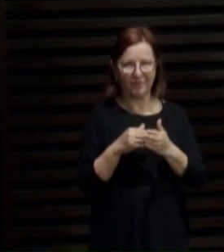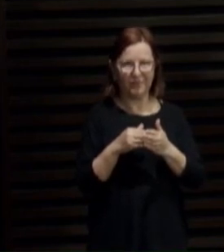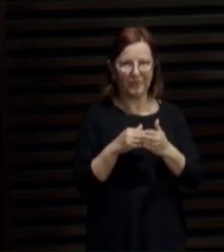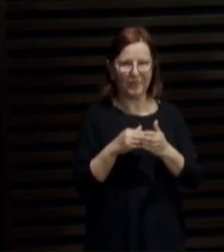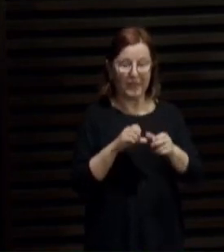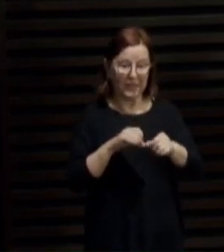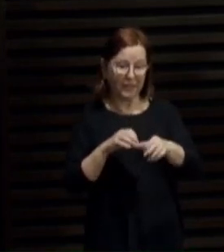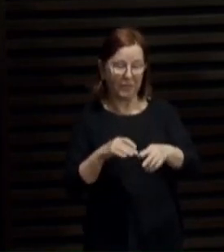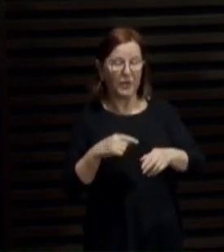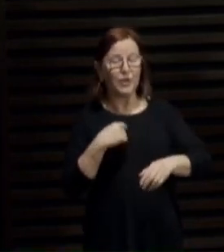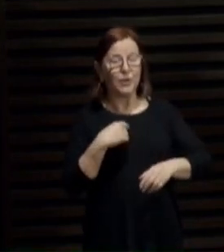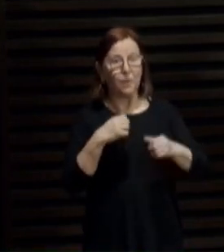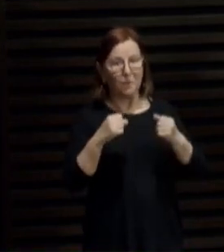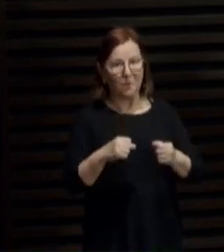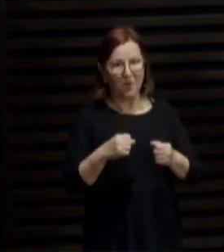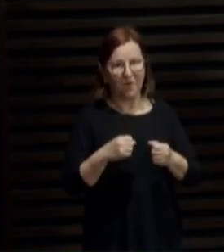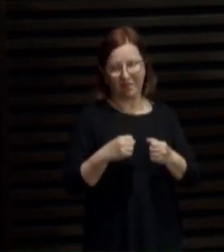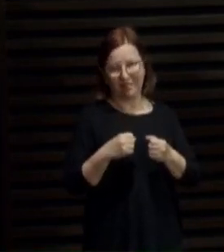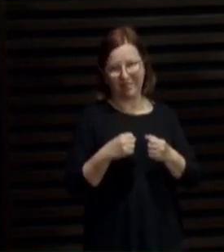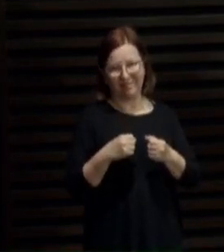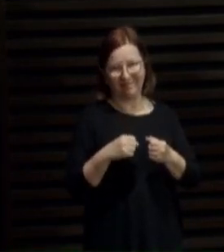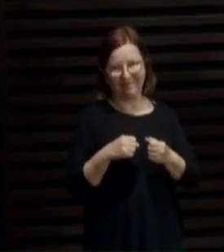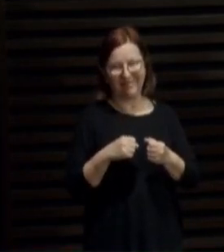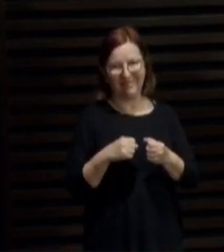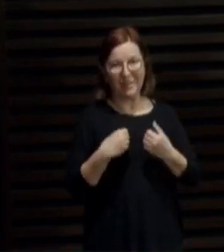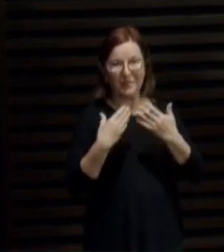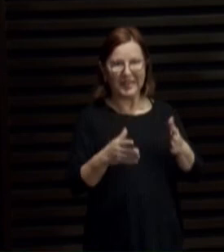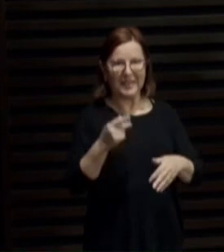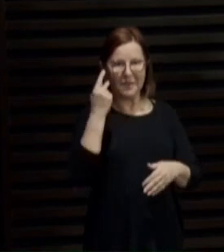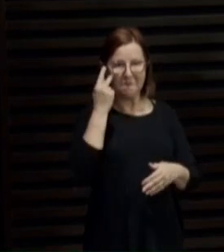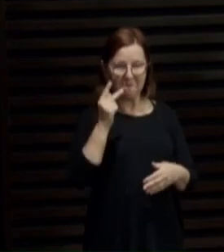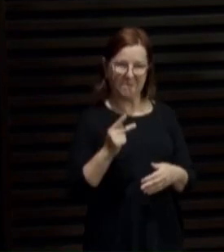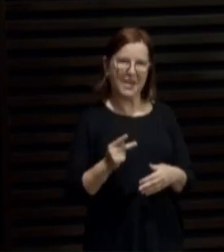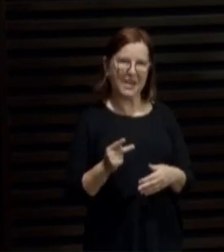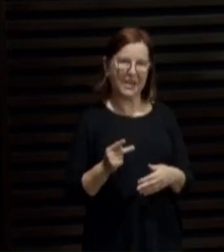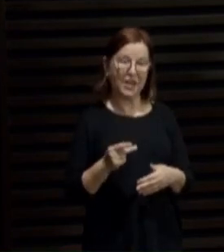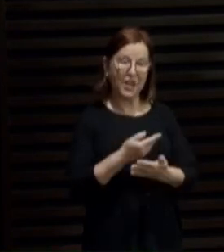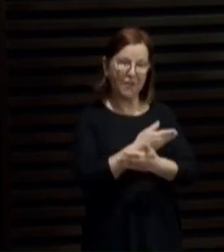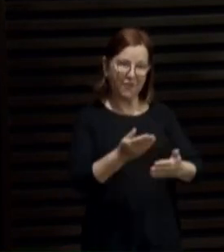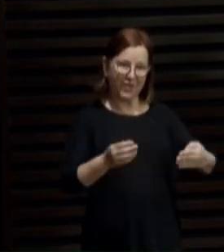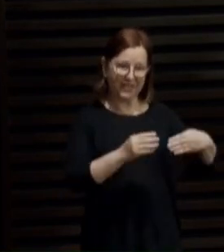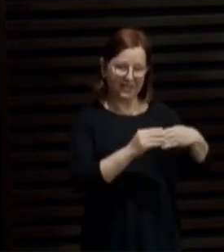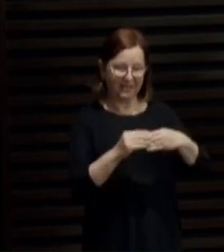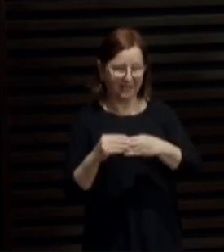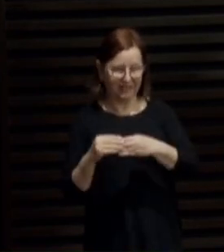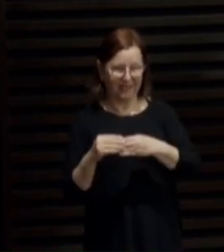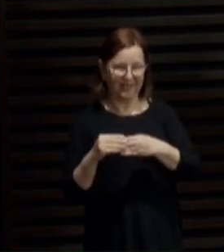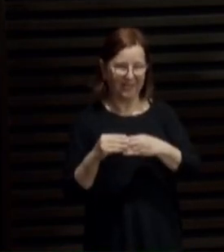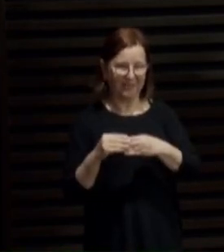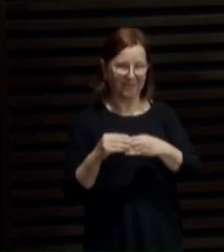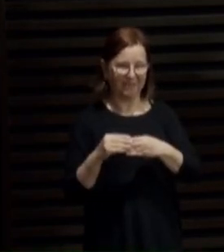oferecer, necessário para reger o comportamento de vocês para com Deus e o